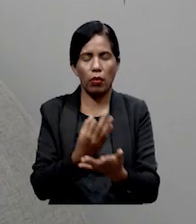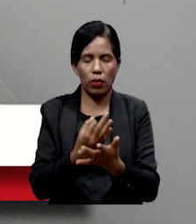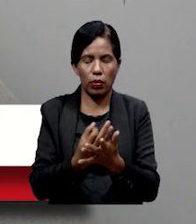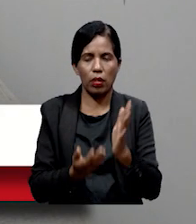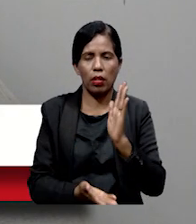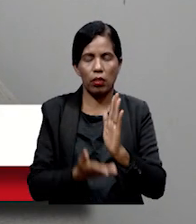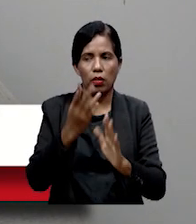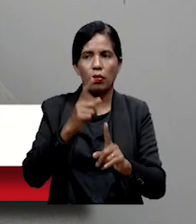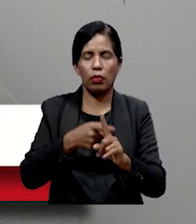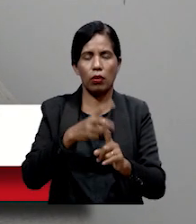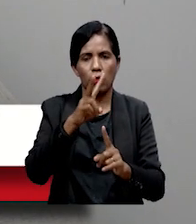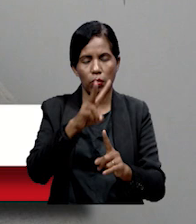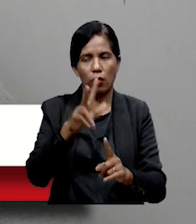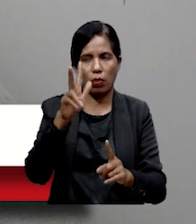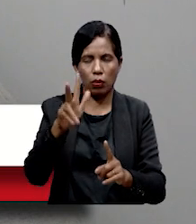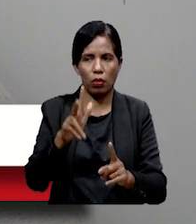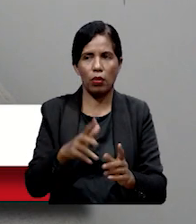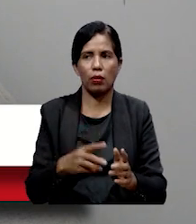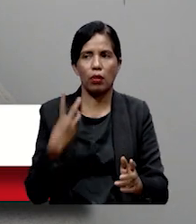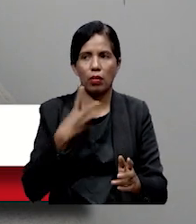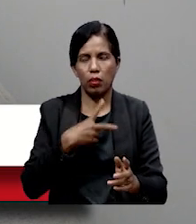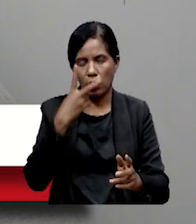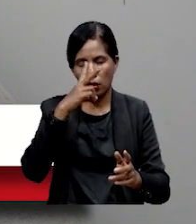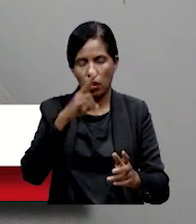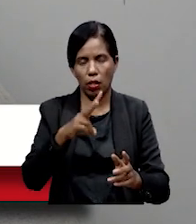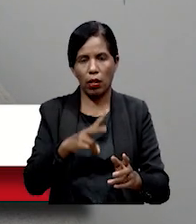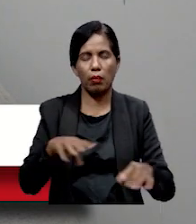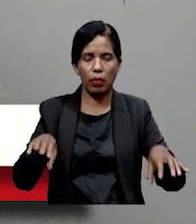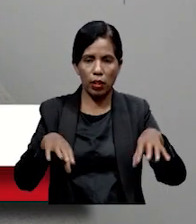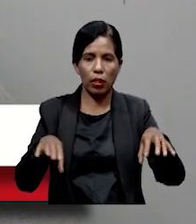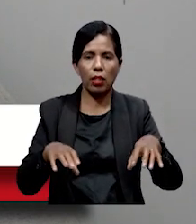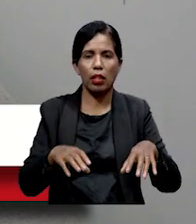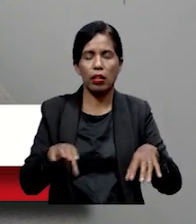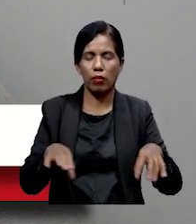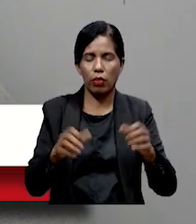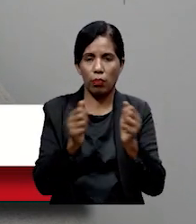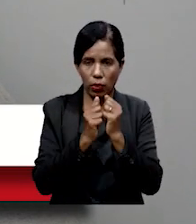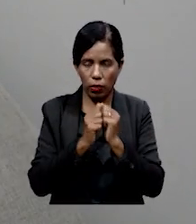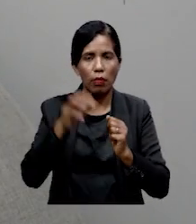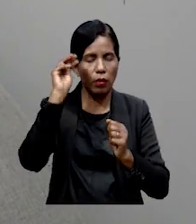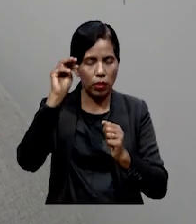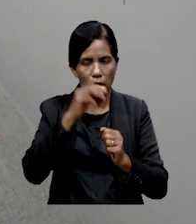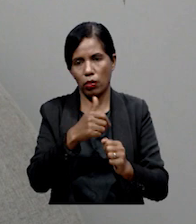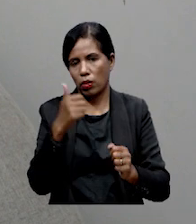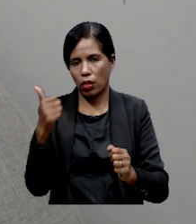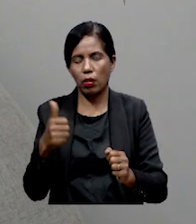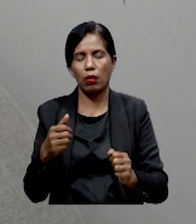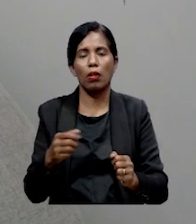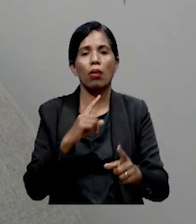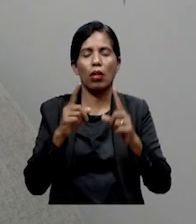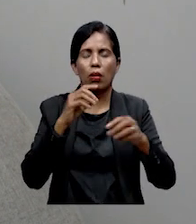rua katolu liba ia aproximação ho ministérios relevantes qualia kona ba solução saída ma kita